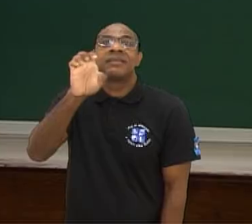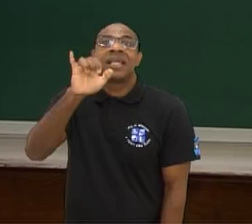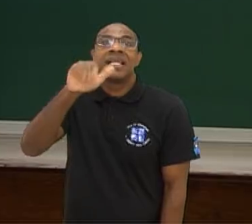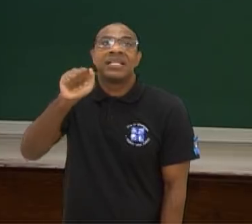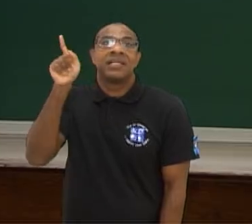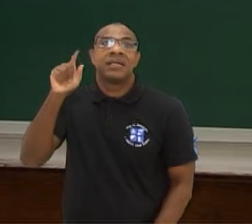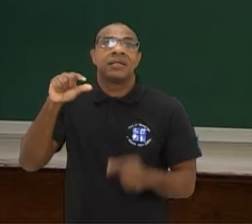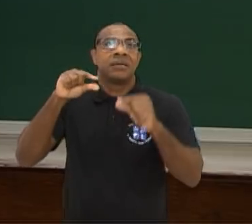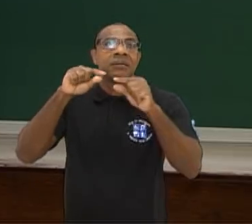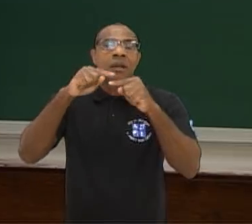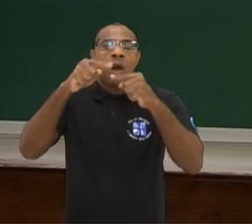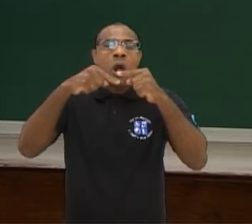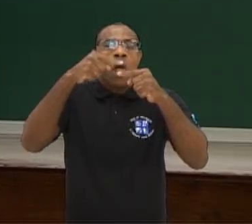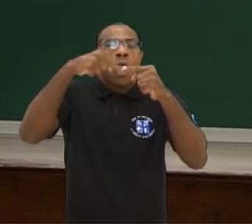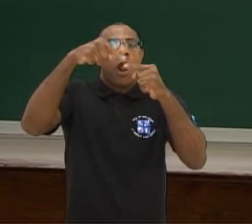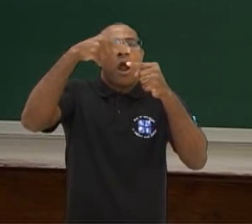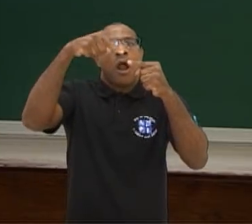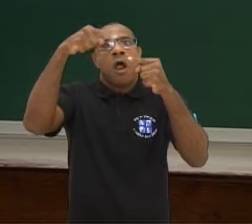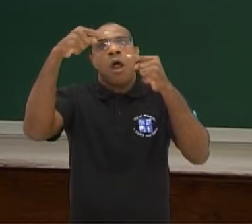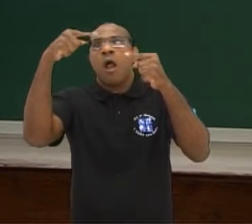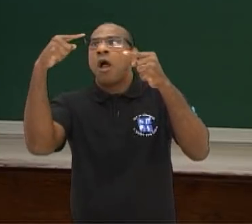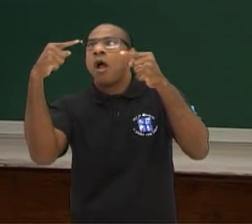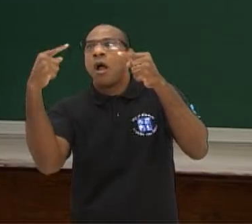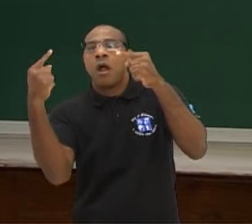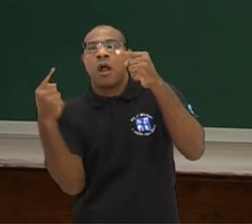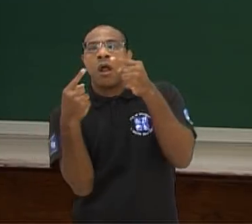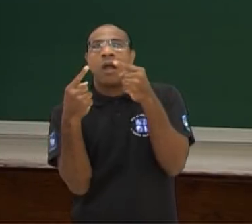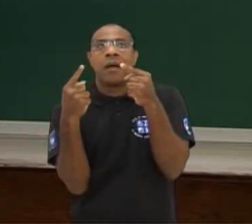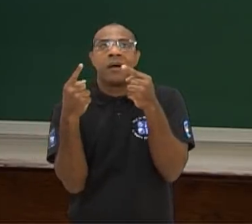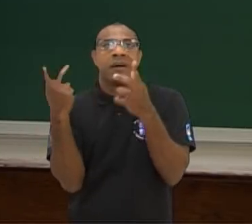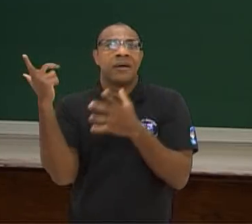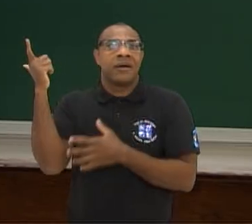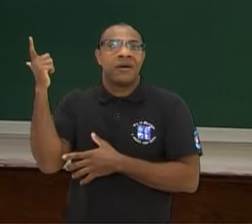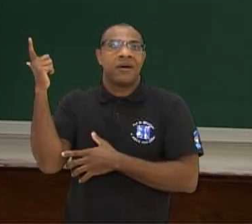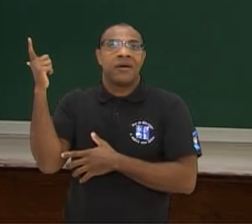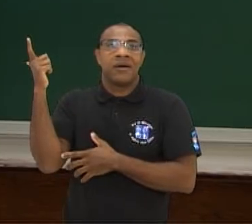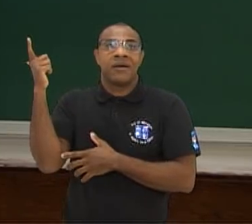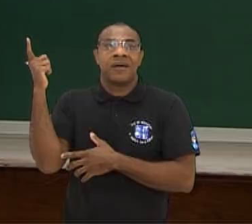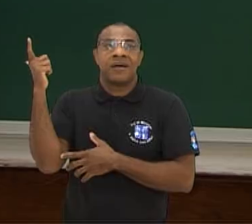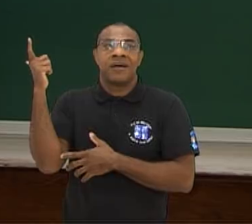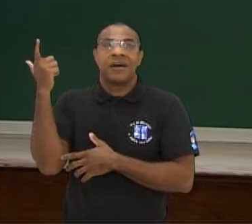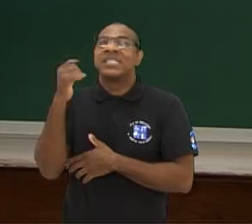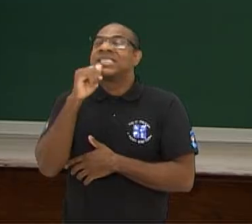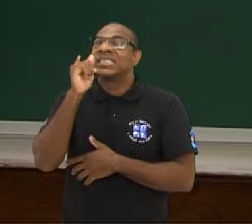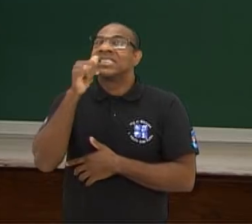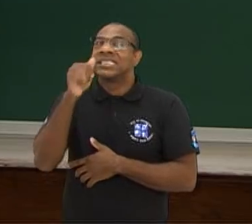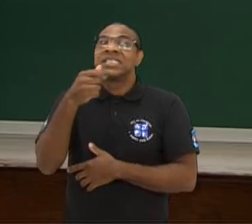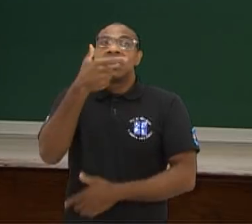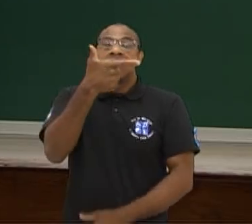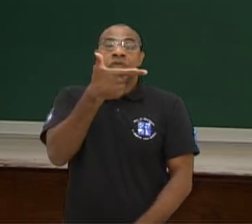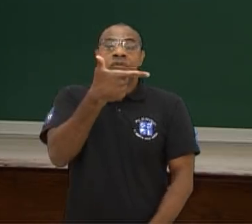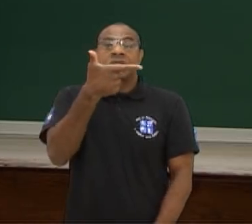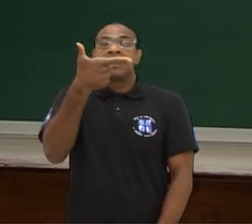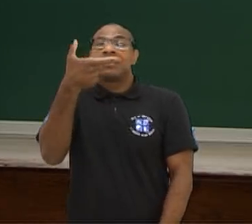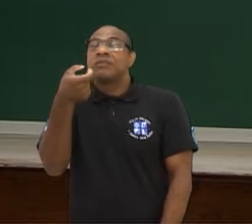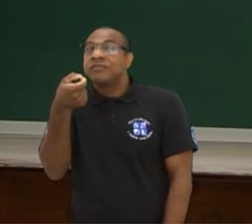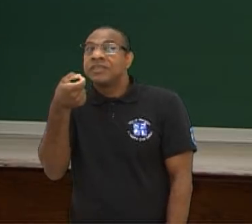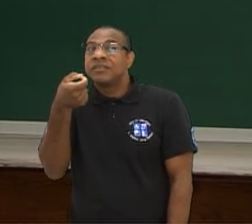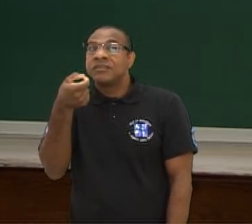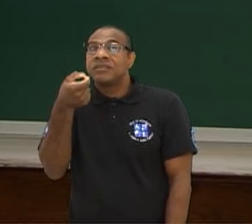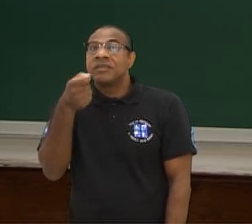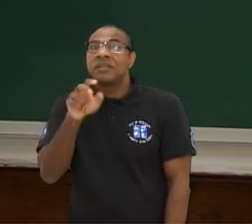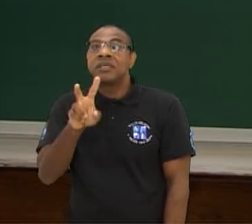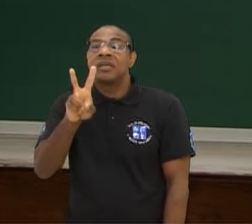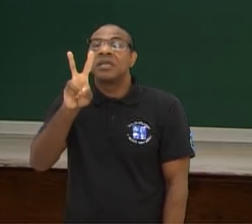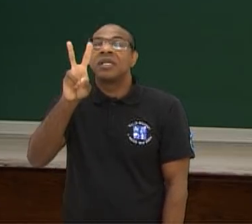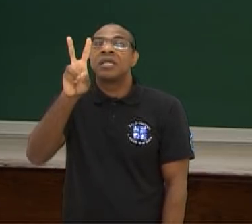aqui, e vocês podem perceber que ela está ligada no 220 volts. Então, nesse ponto aqui,